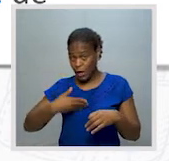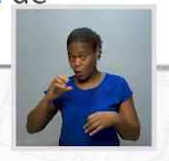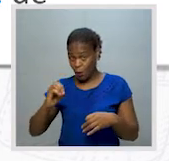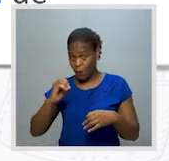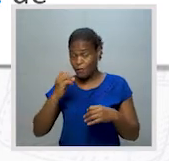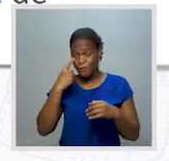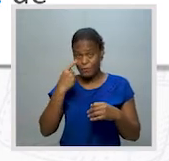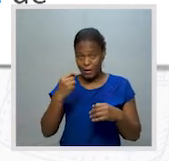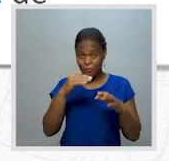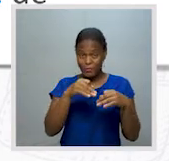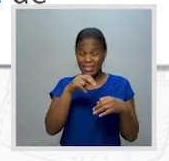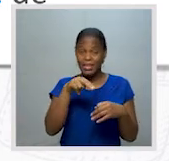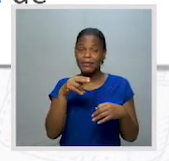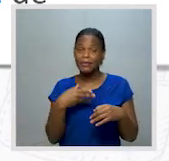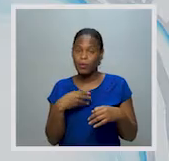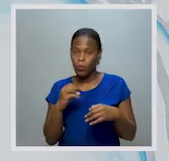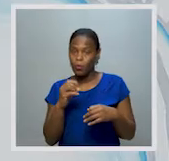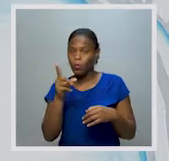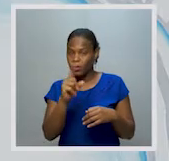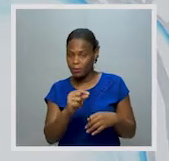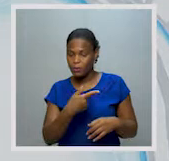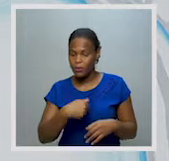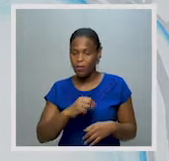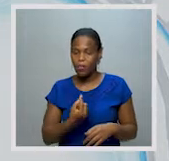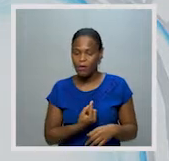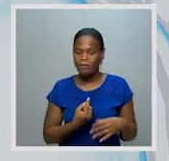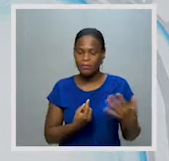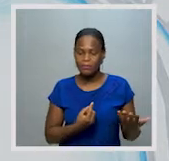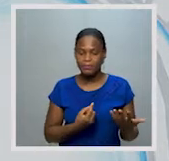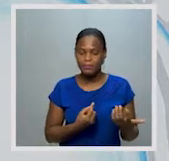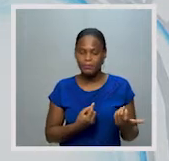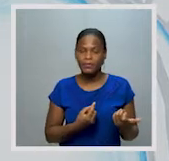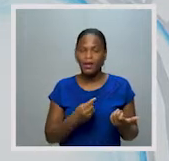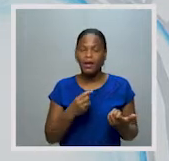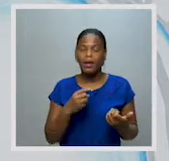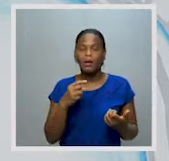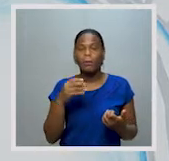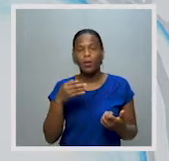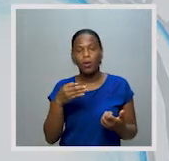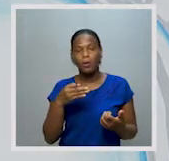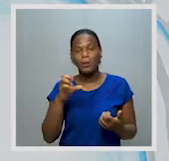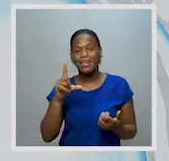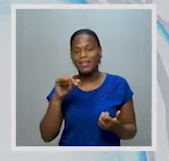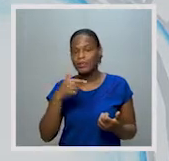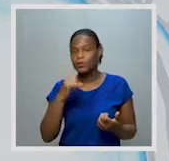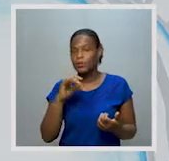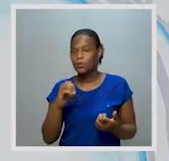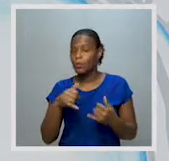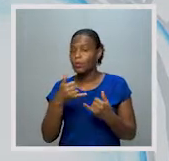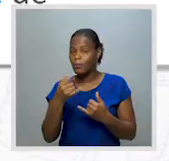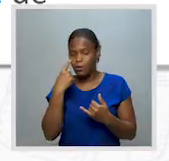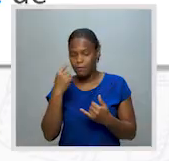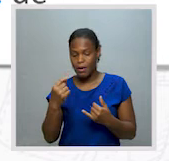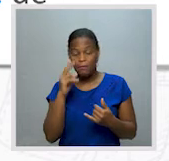estiver no gerúndio, nós devemos também colocar o pronome clítico logo depois do verbo.